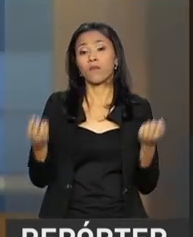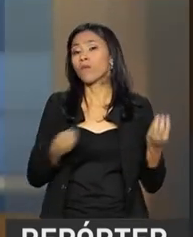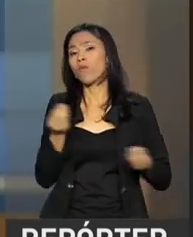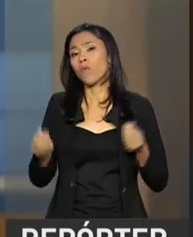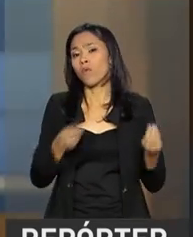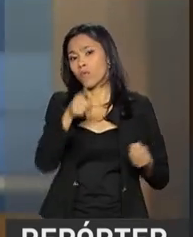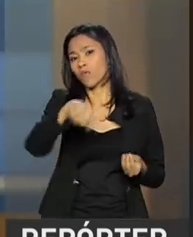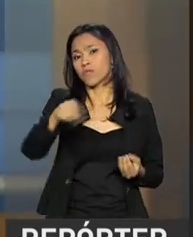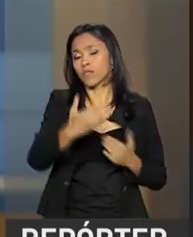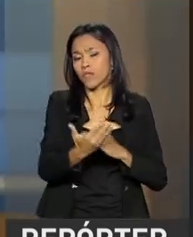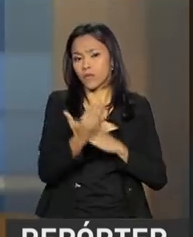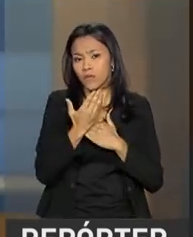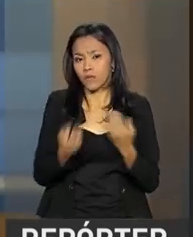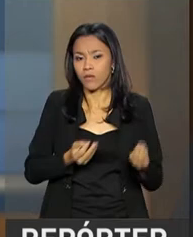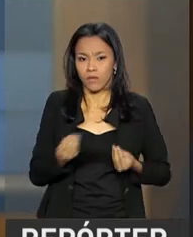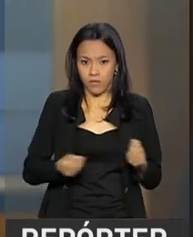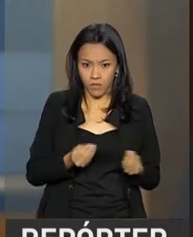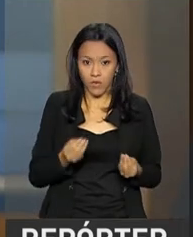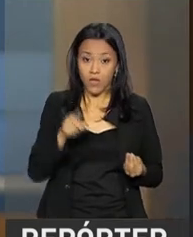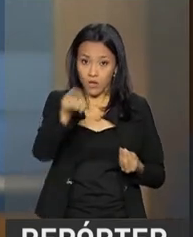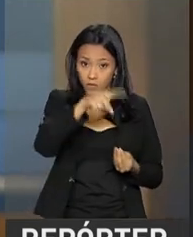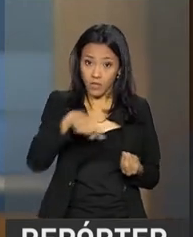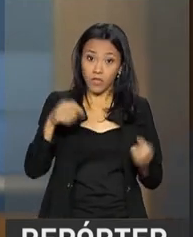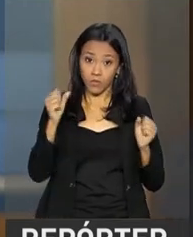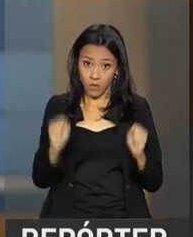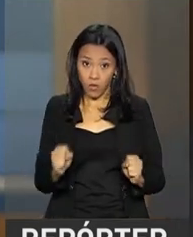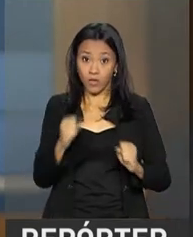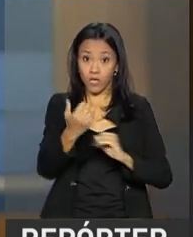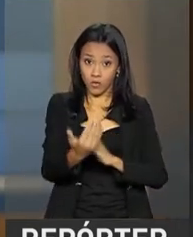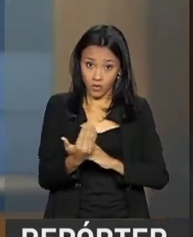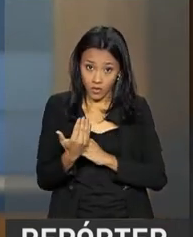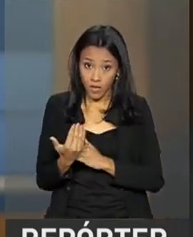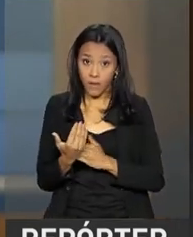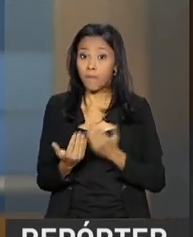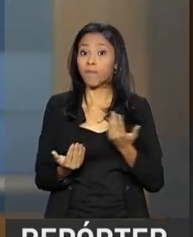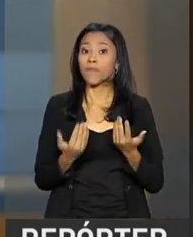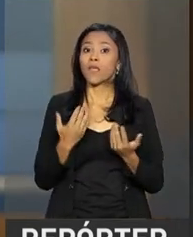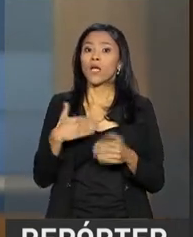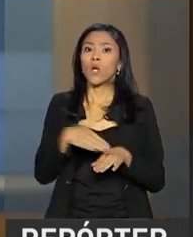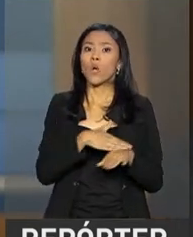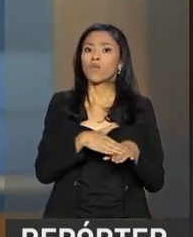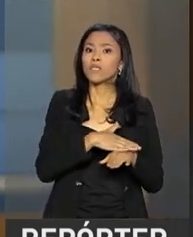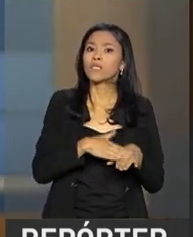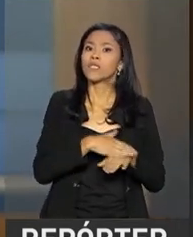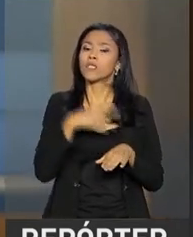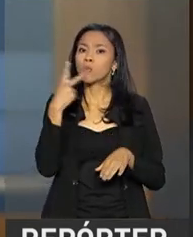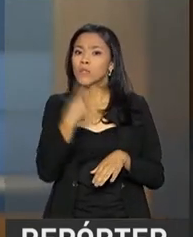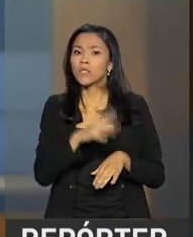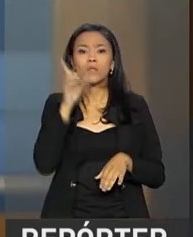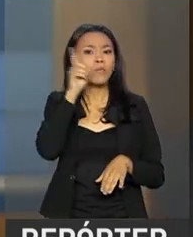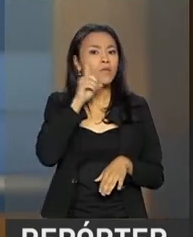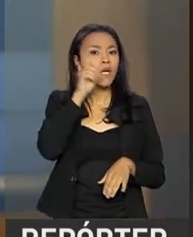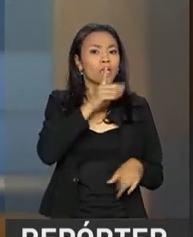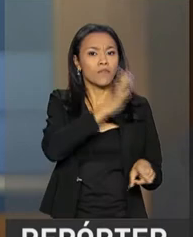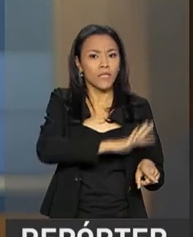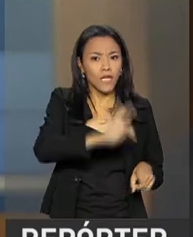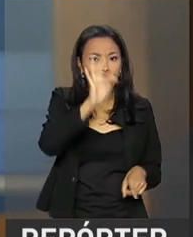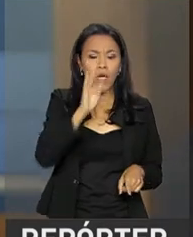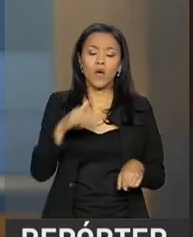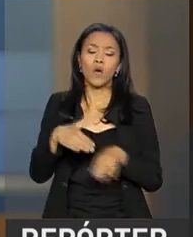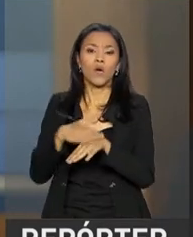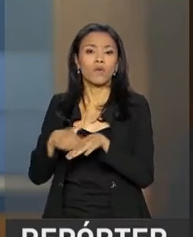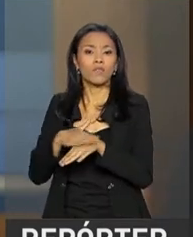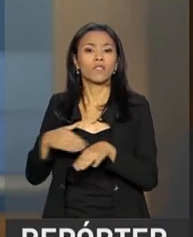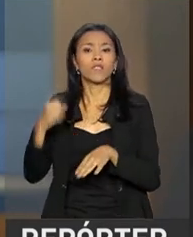ajudar em seu mais importante vocês podem ajudar falando com o seu deputado federal falando com seu senador